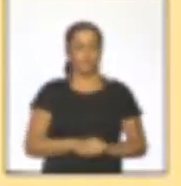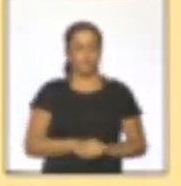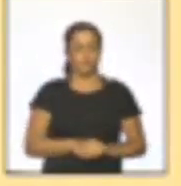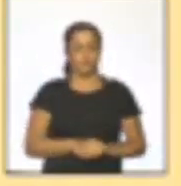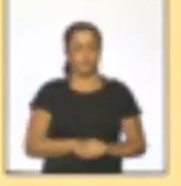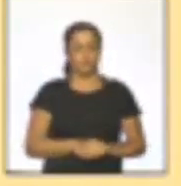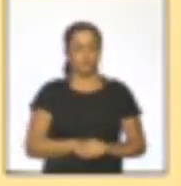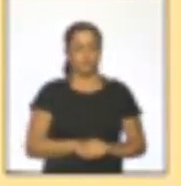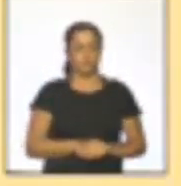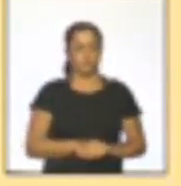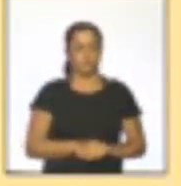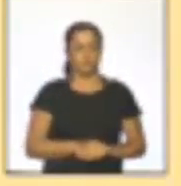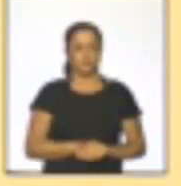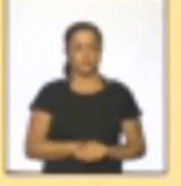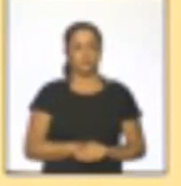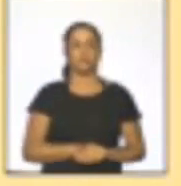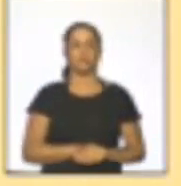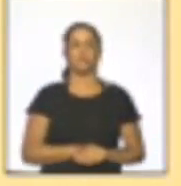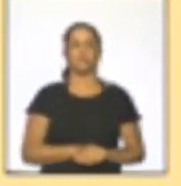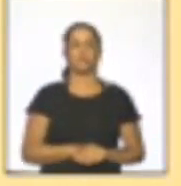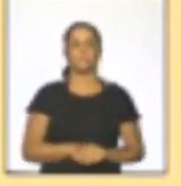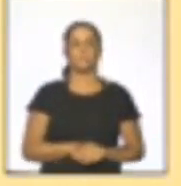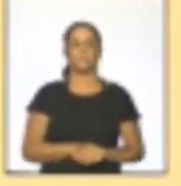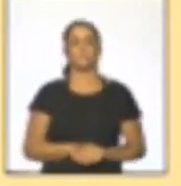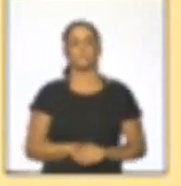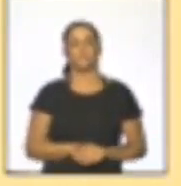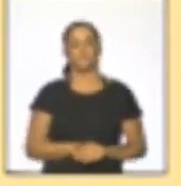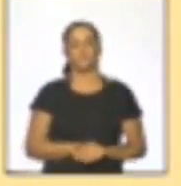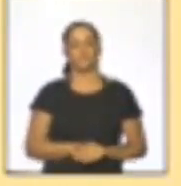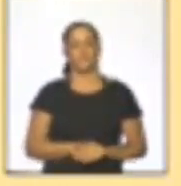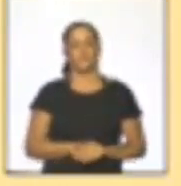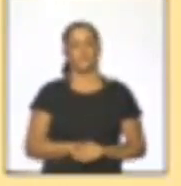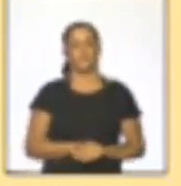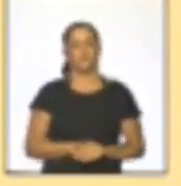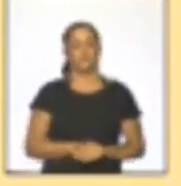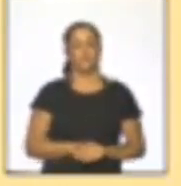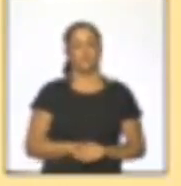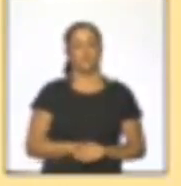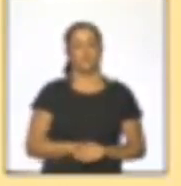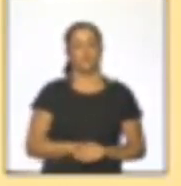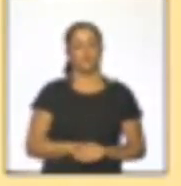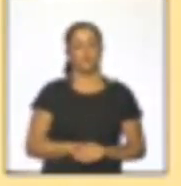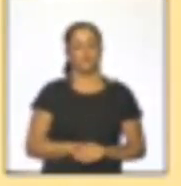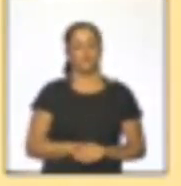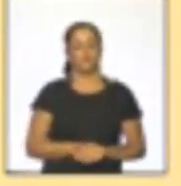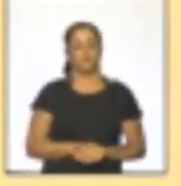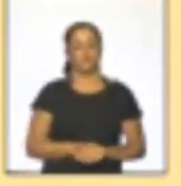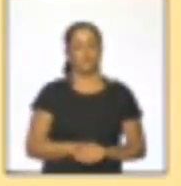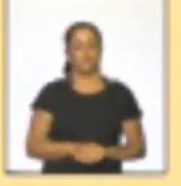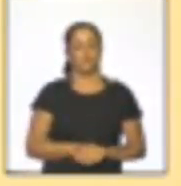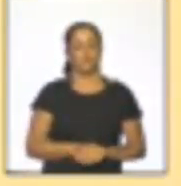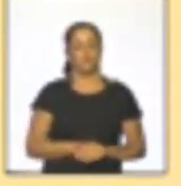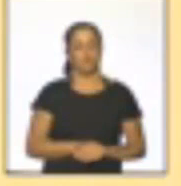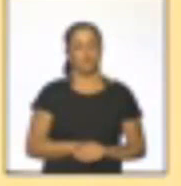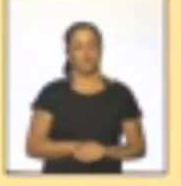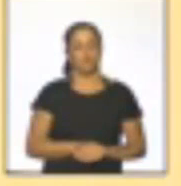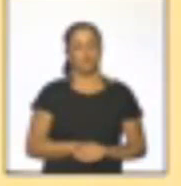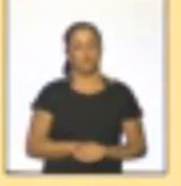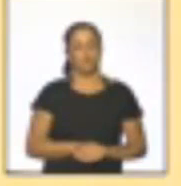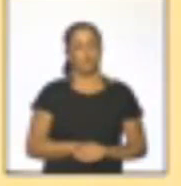Então, primeira camada, segunda camada, um dia eu vou ficar craque,